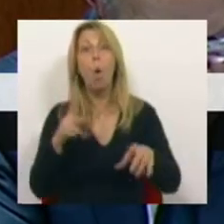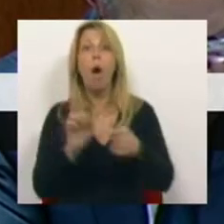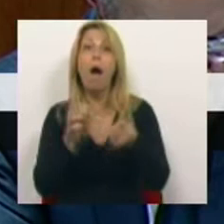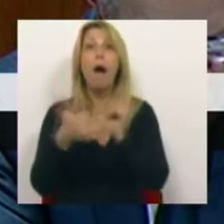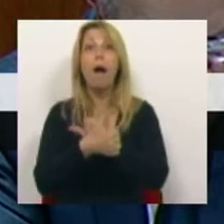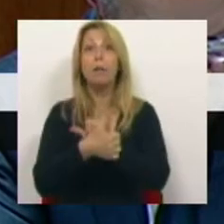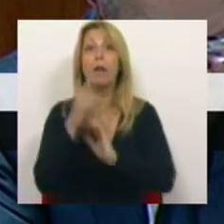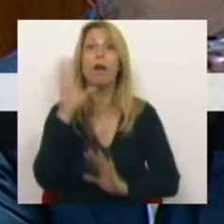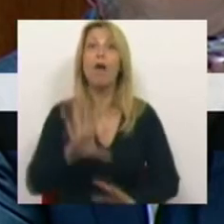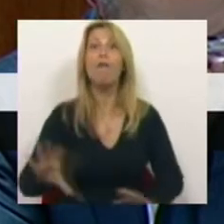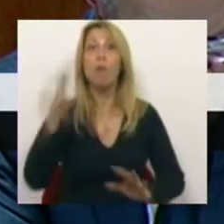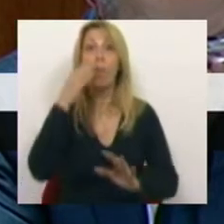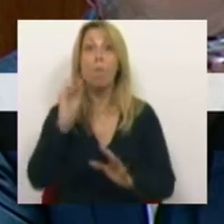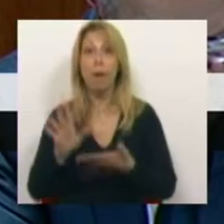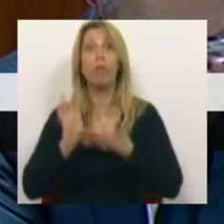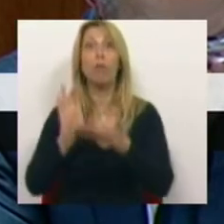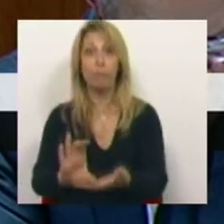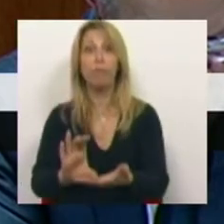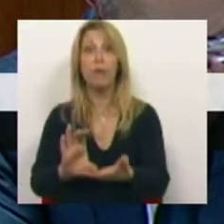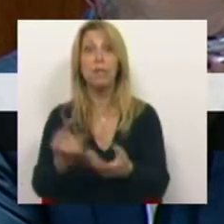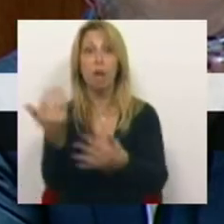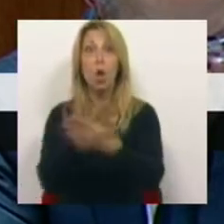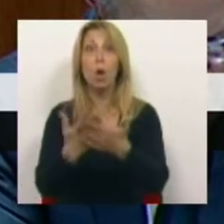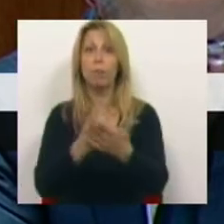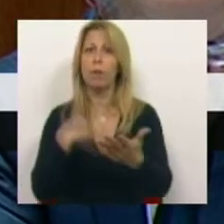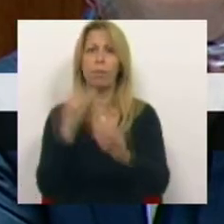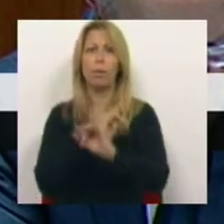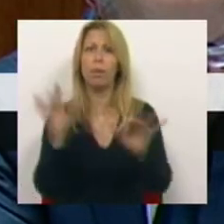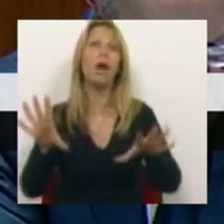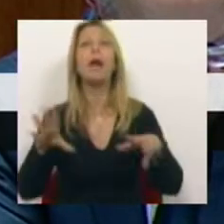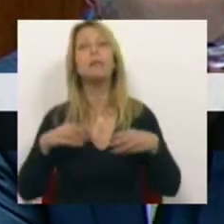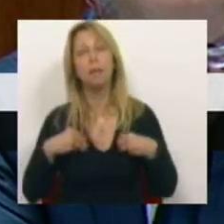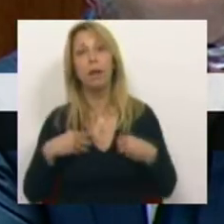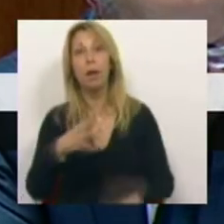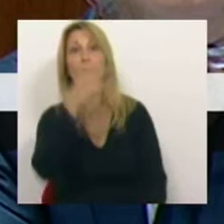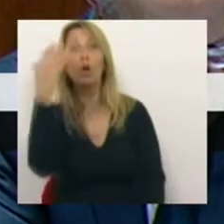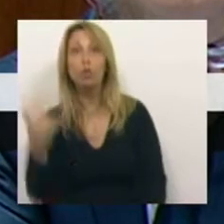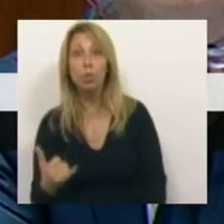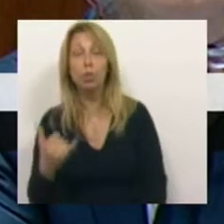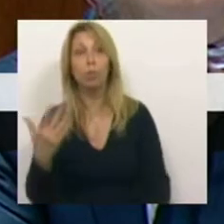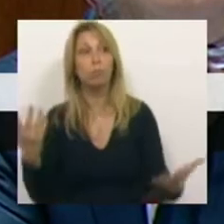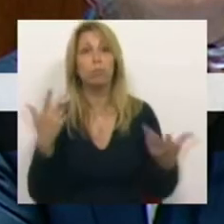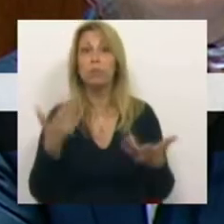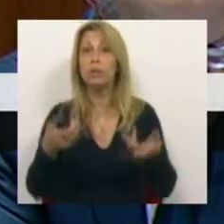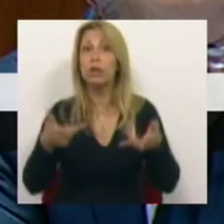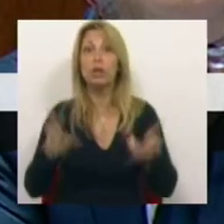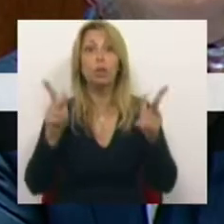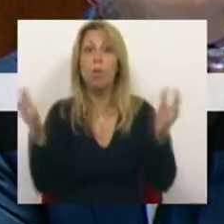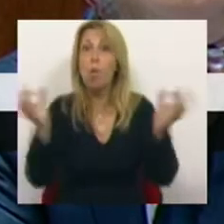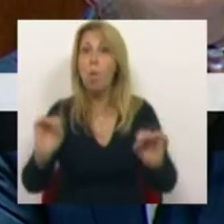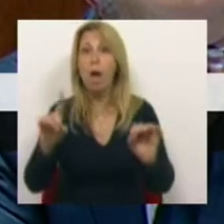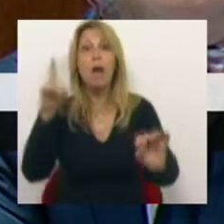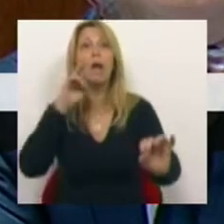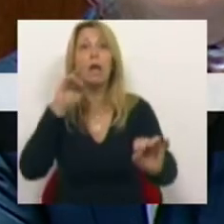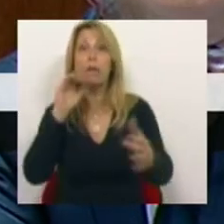Financiamento da Economia é para nós inaceitável. Segundo lugar, indisponibilidade para oferecer qualquer garantia